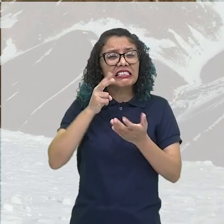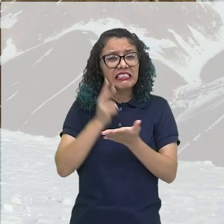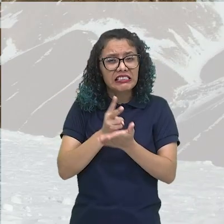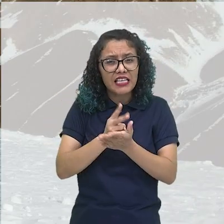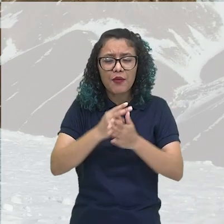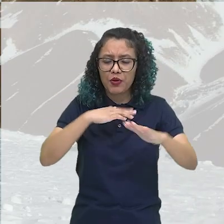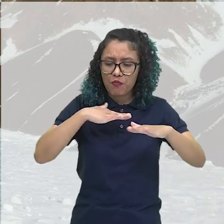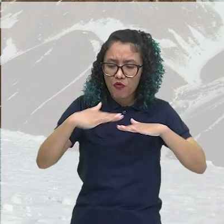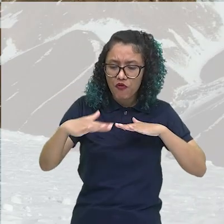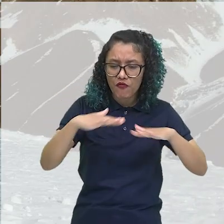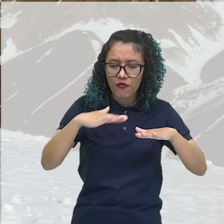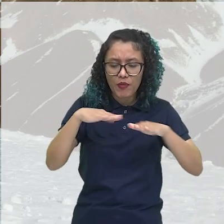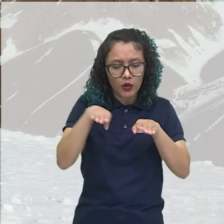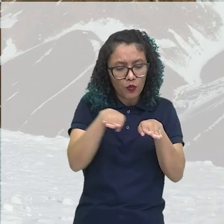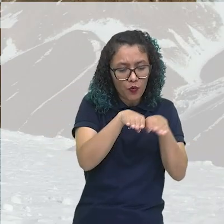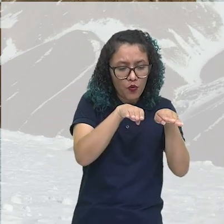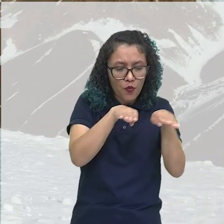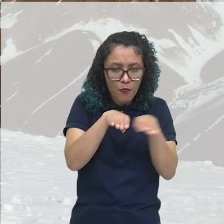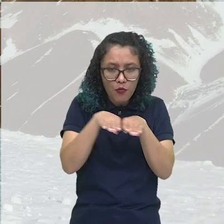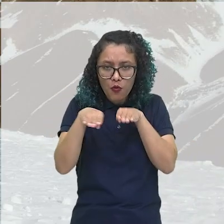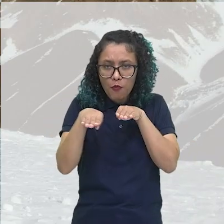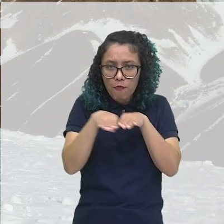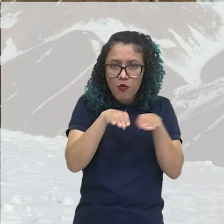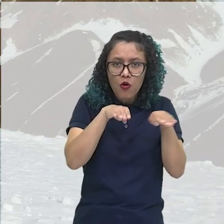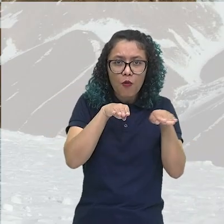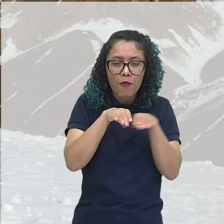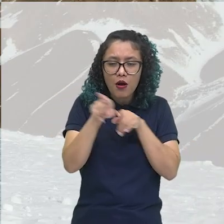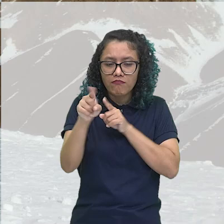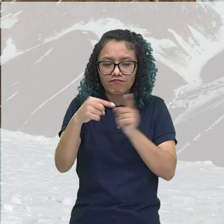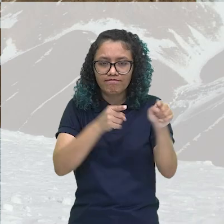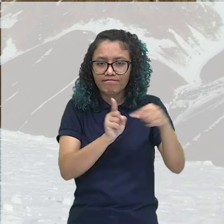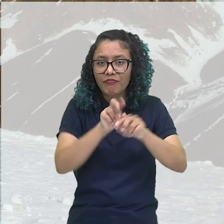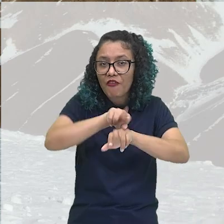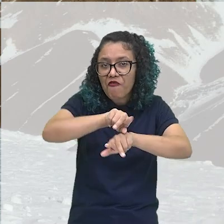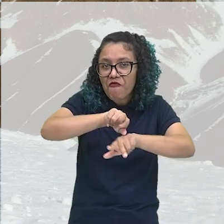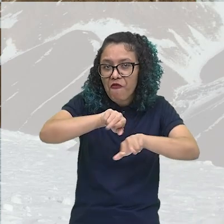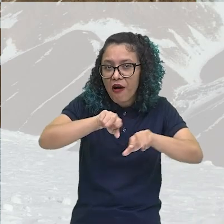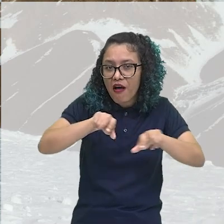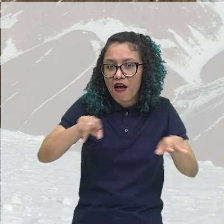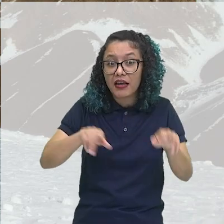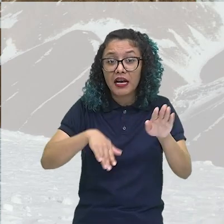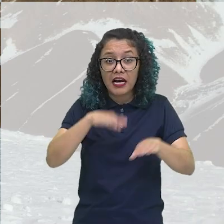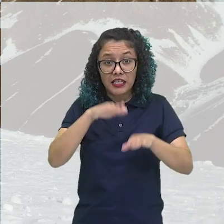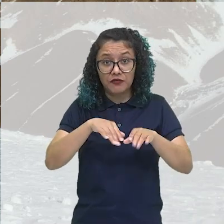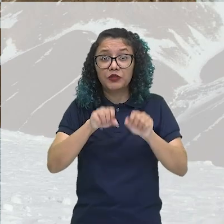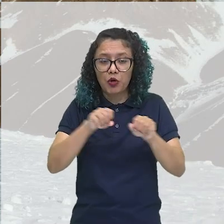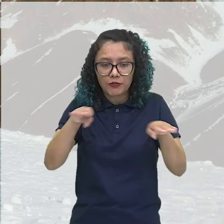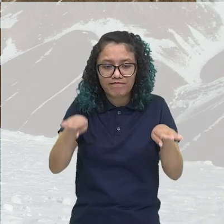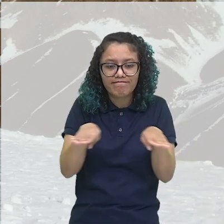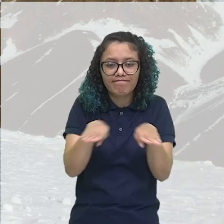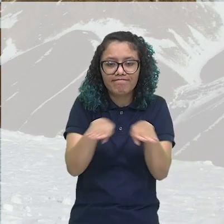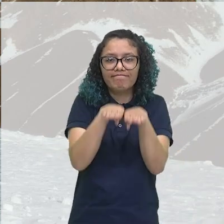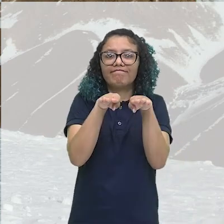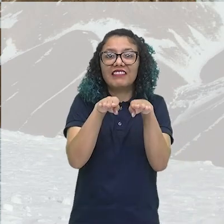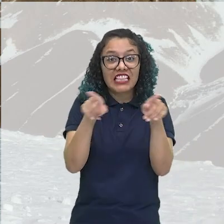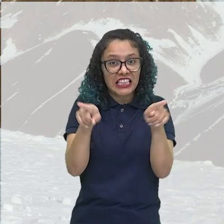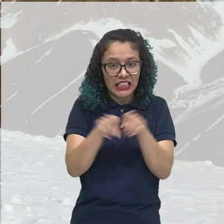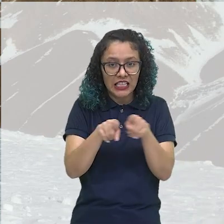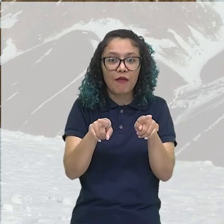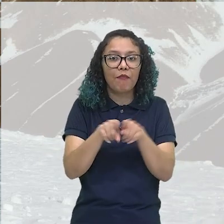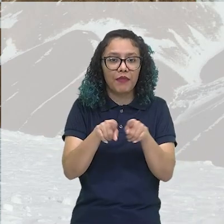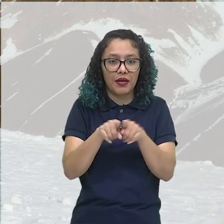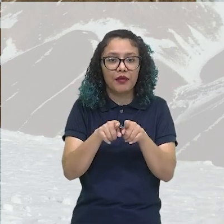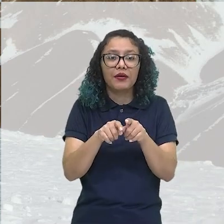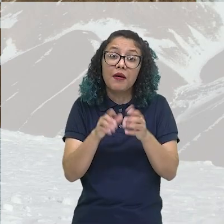movem continuamente em diferentes direções, algumas vezes até se colidindo, né, para poder, como eu